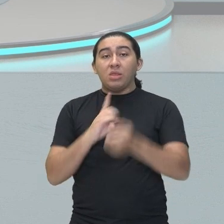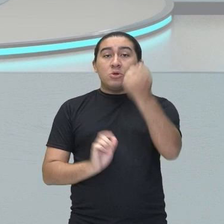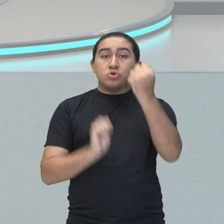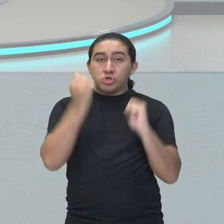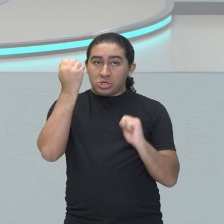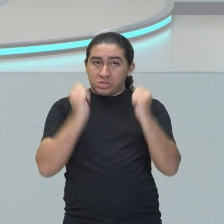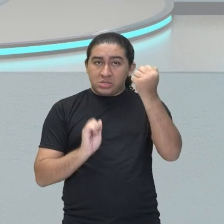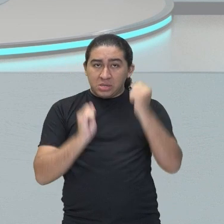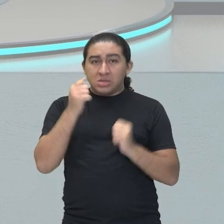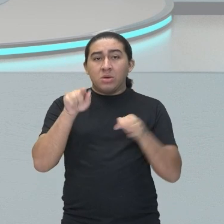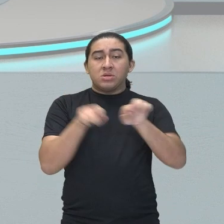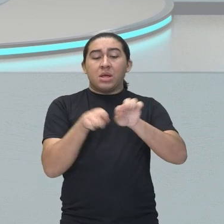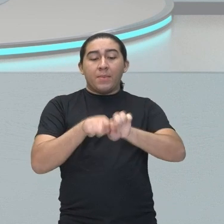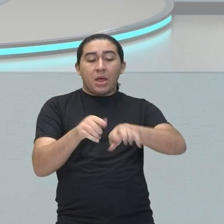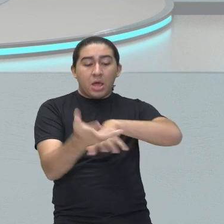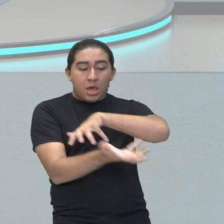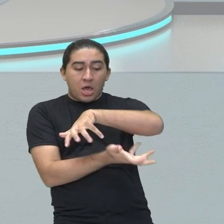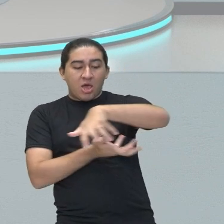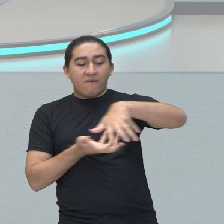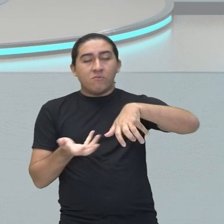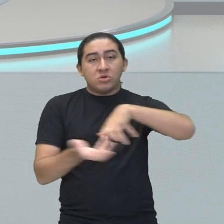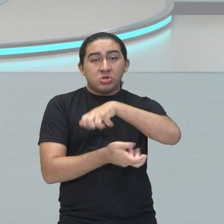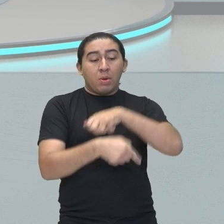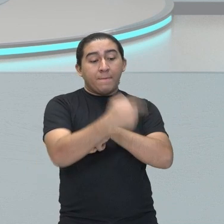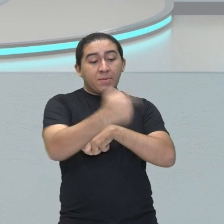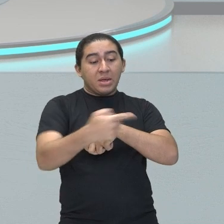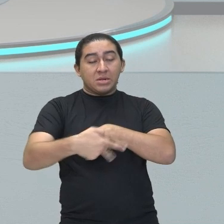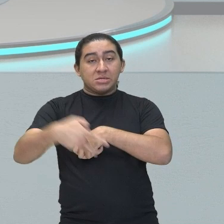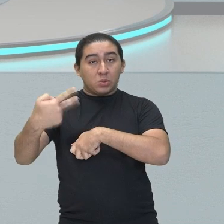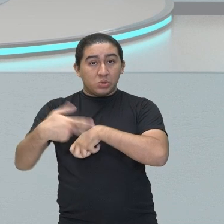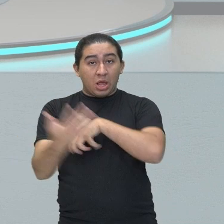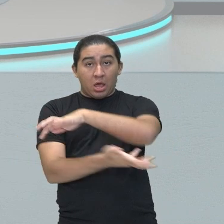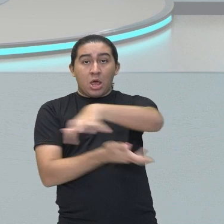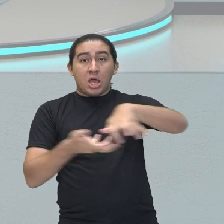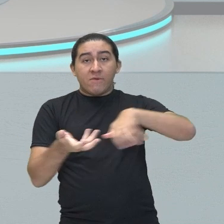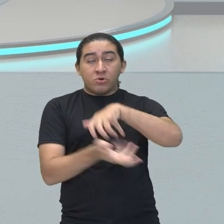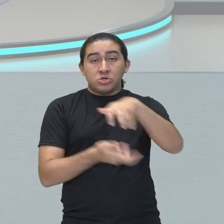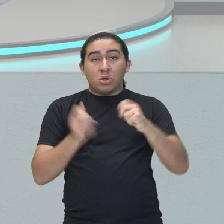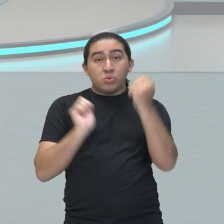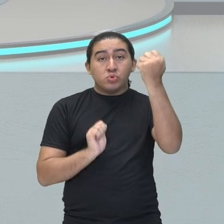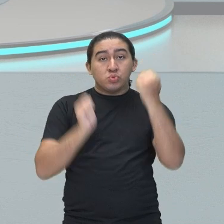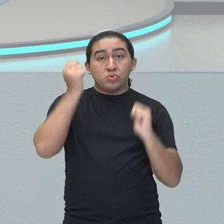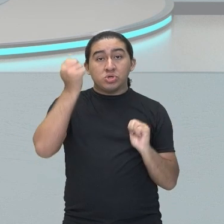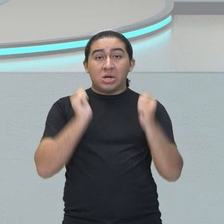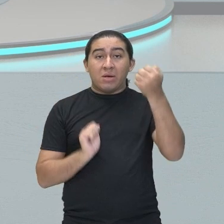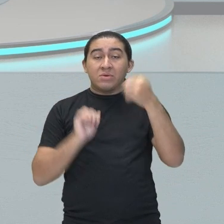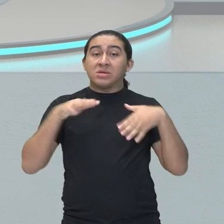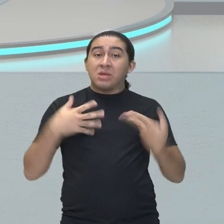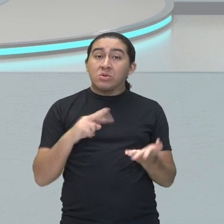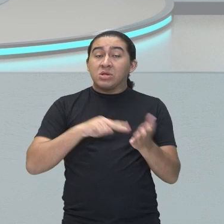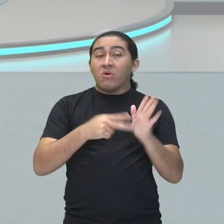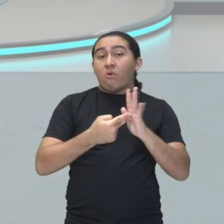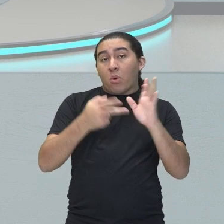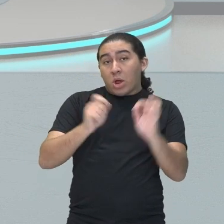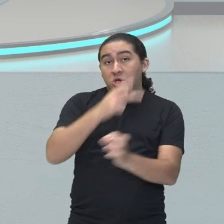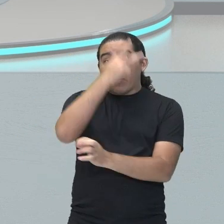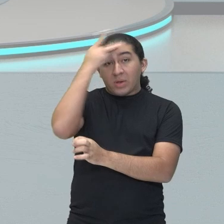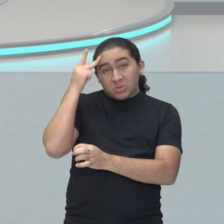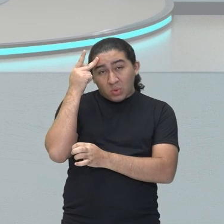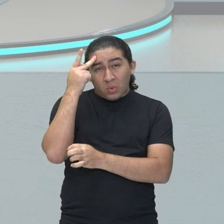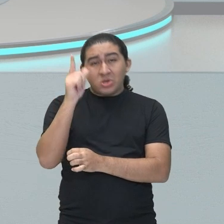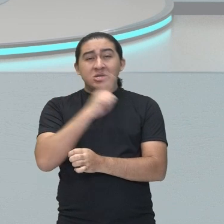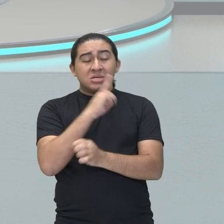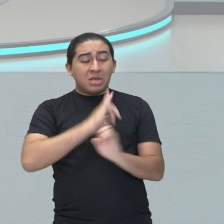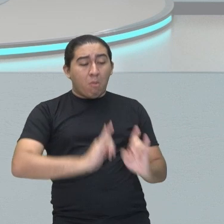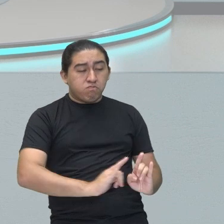industrialização, né, com a Revolução Industrial, a primeira e segunda Revolução Industrial, então houve o êxodo rural, as pessoas vinham do sítio